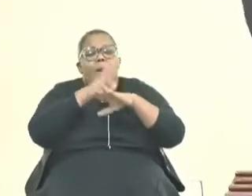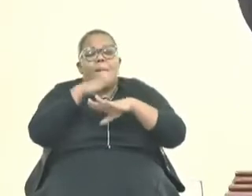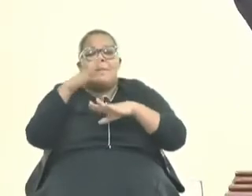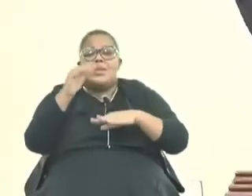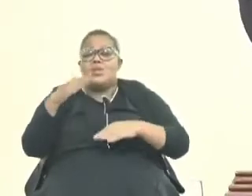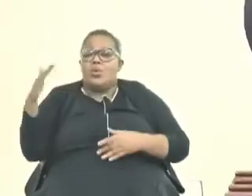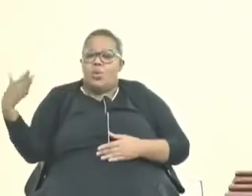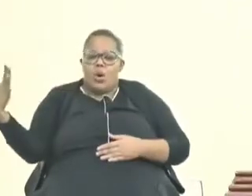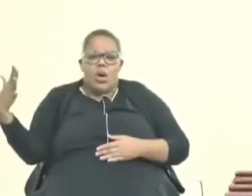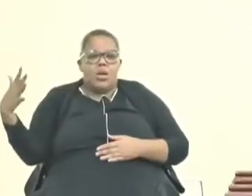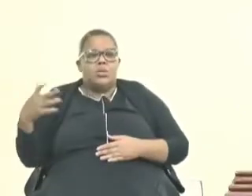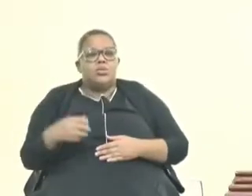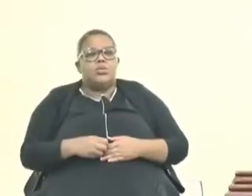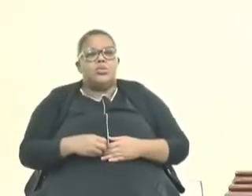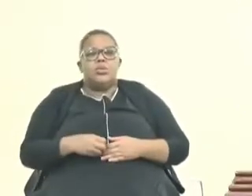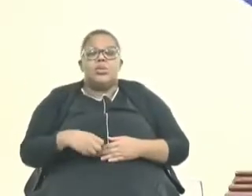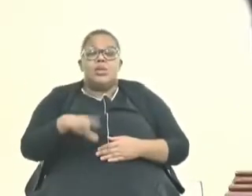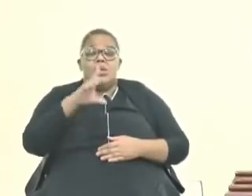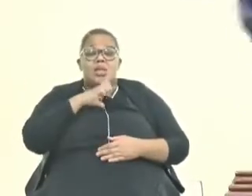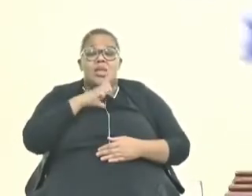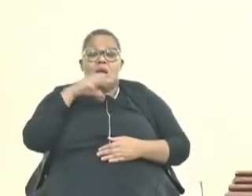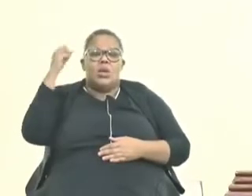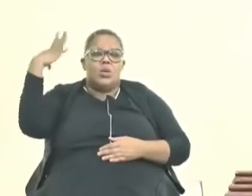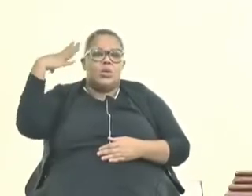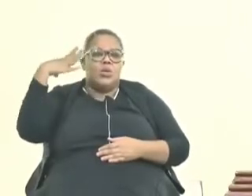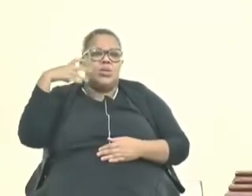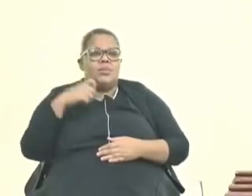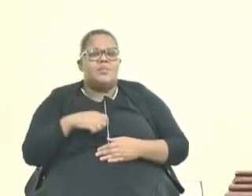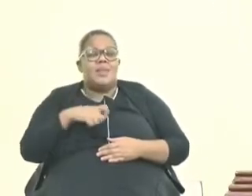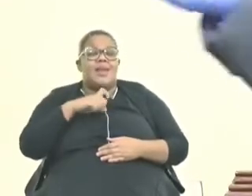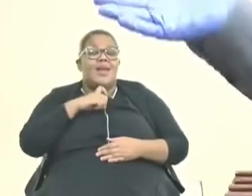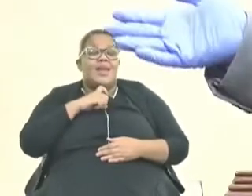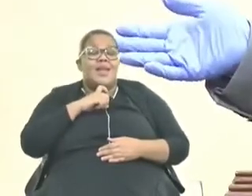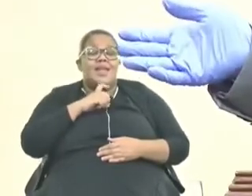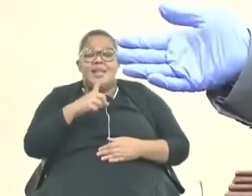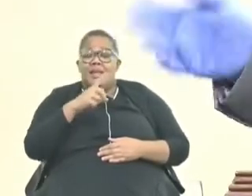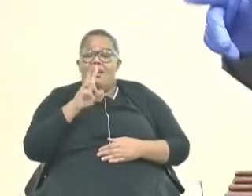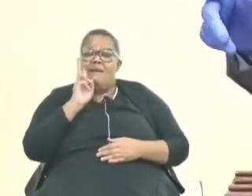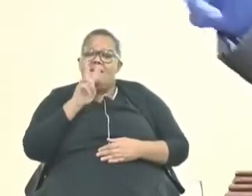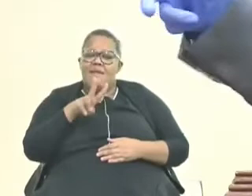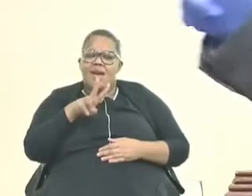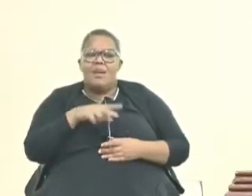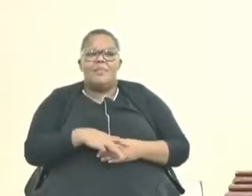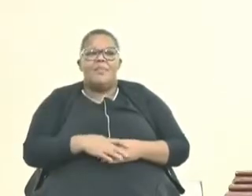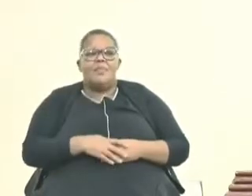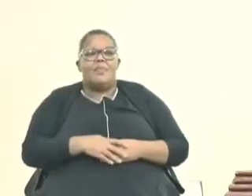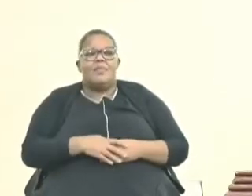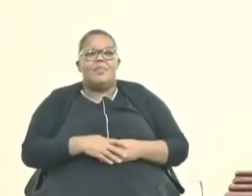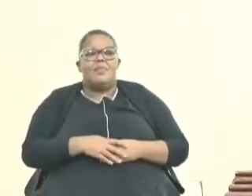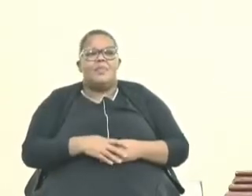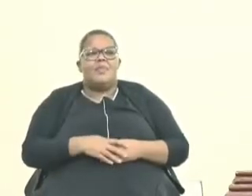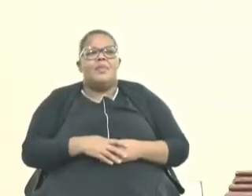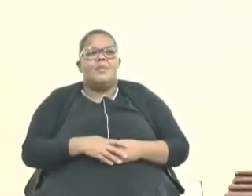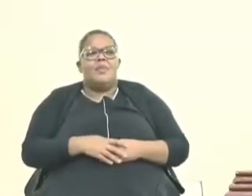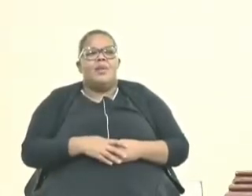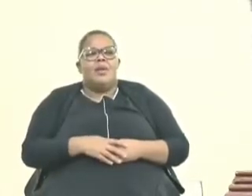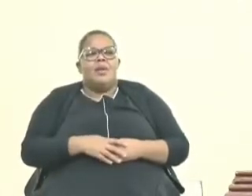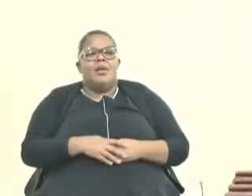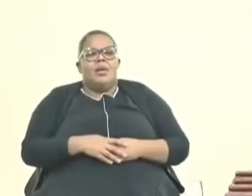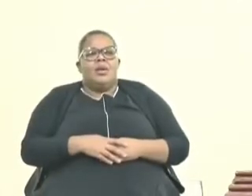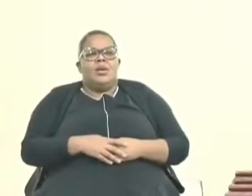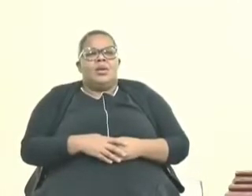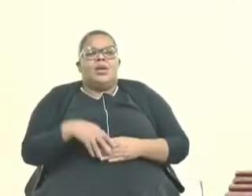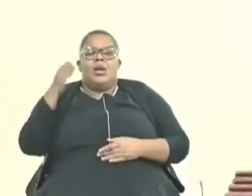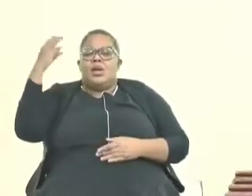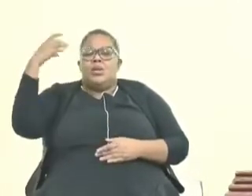apagadas enquanto a energia está apagada ninguém percebe mas não é lâmpada e lâmpada mas não tem energia é